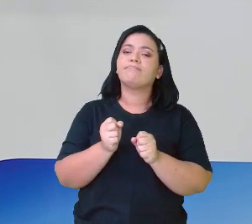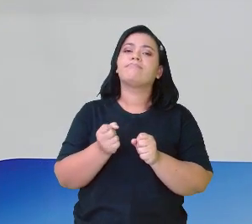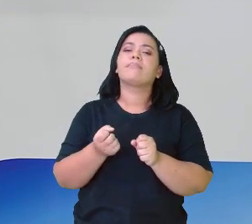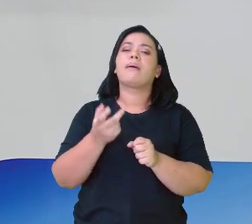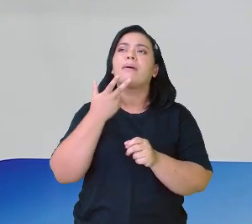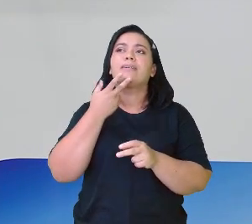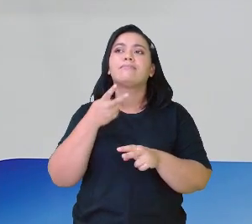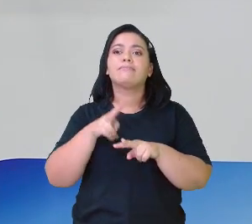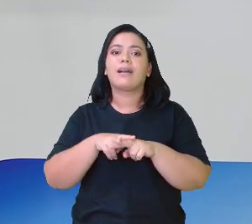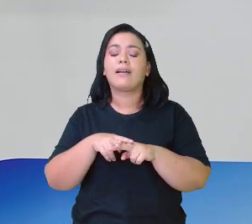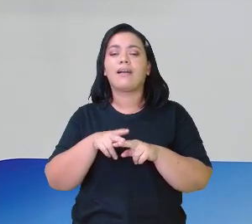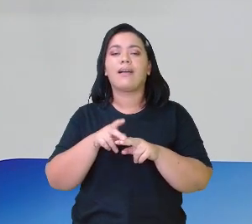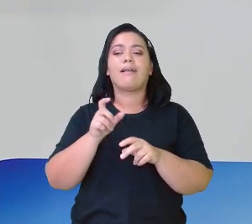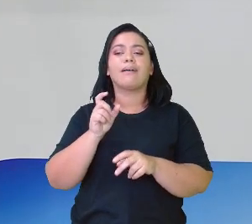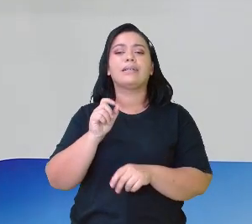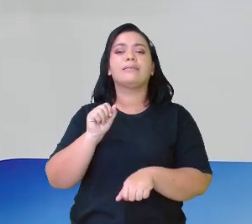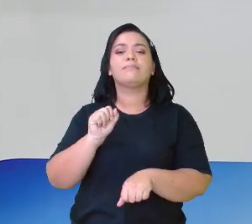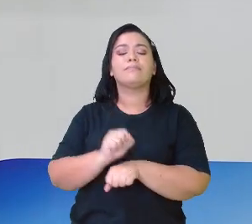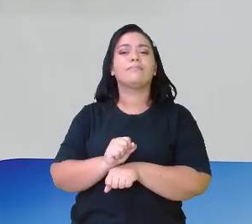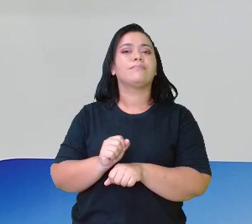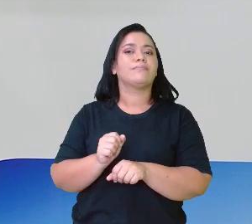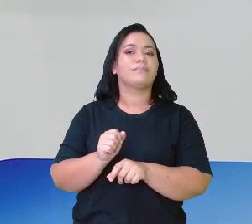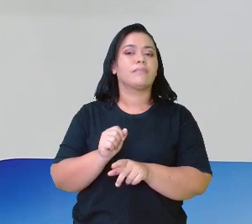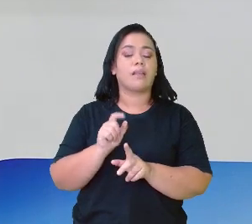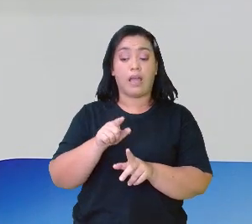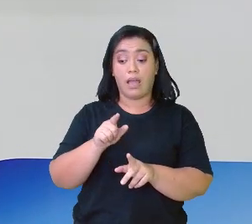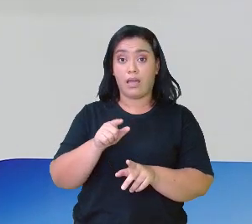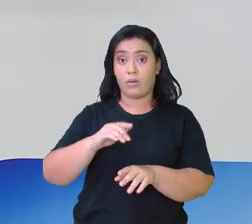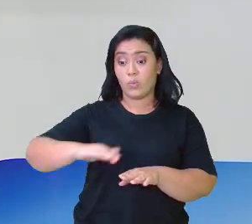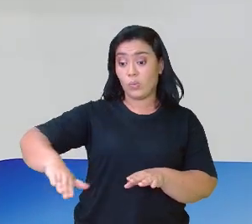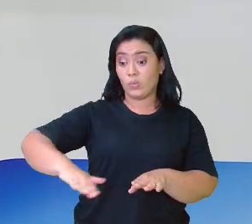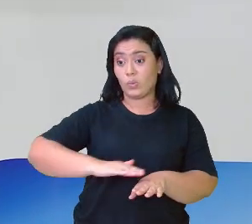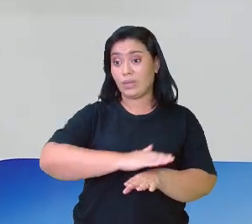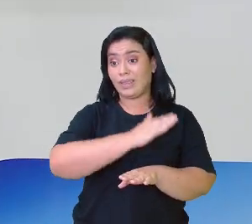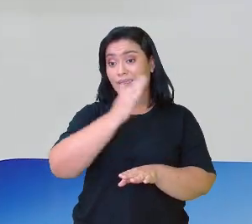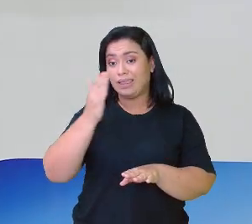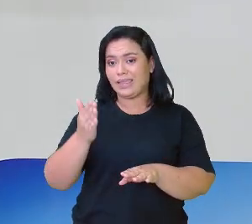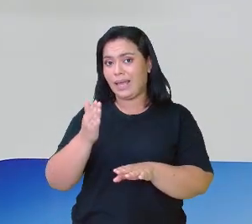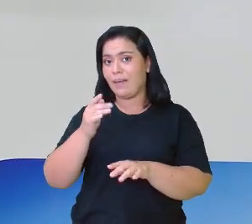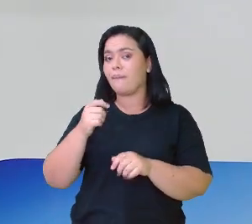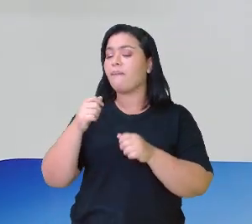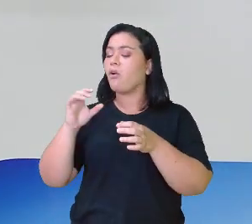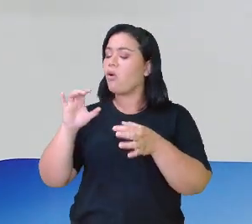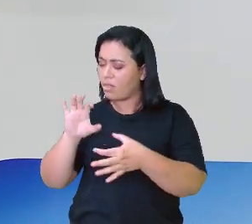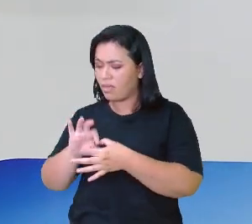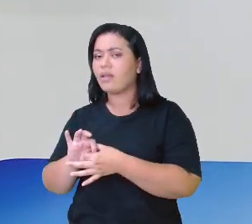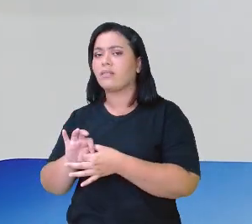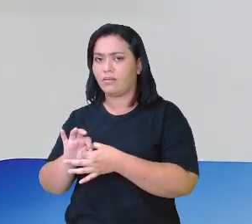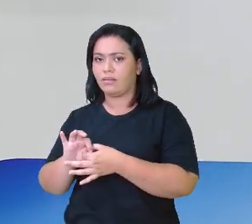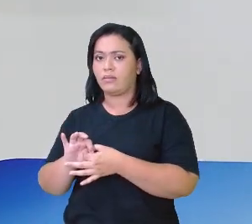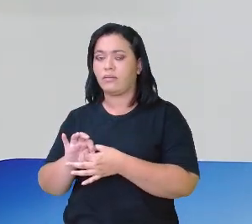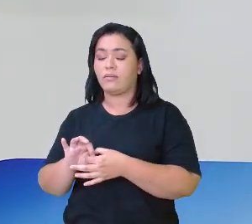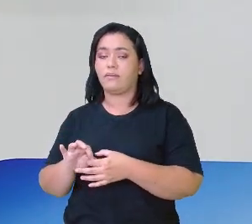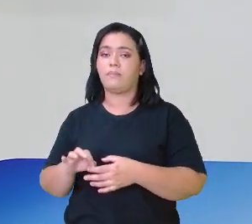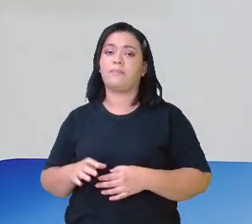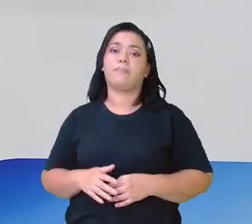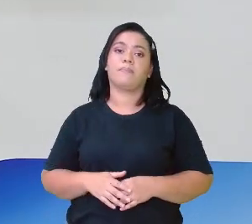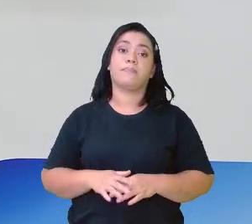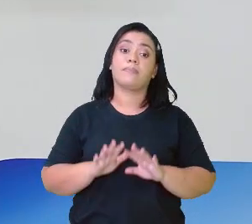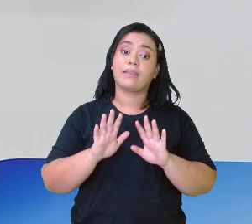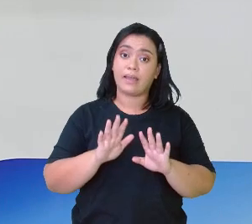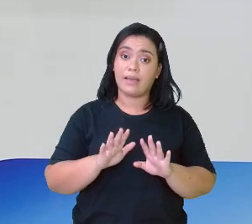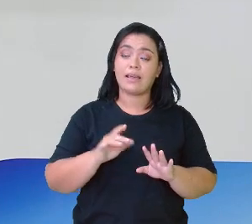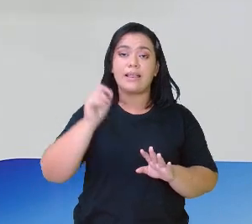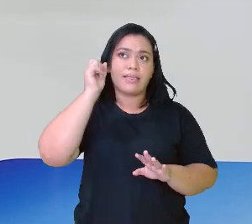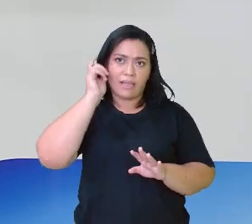o tempo inteiro. A ideia é que você fique o tempo inteiro conectado, o tempo todo. Essa é